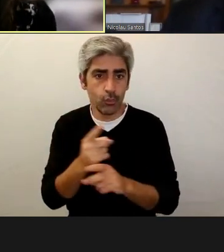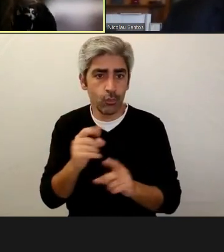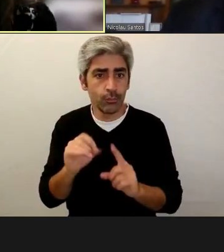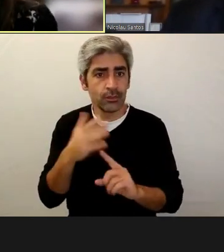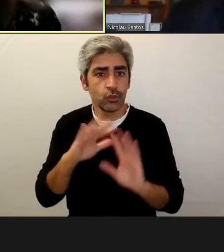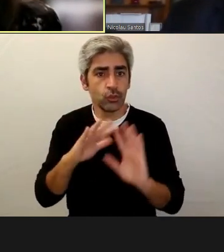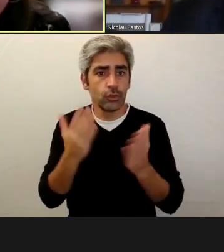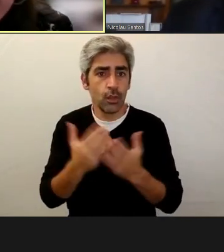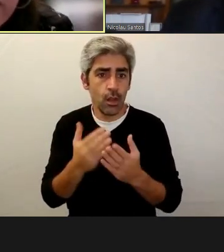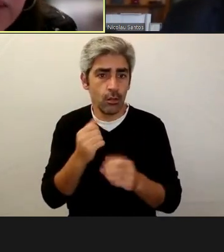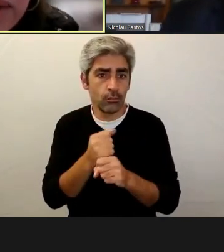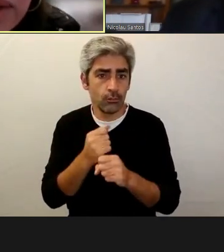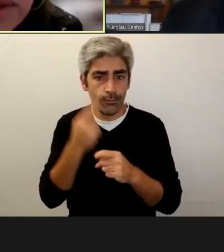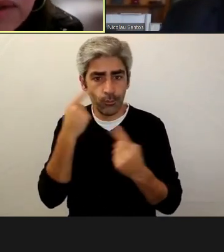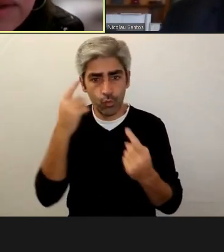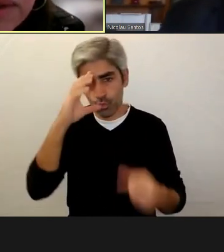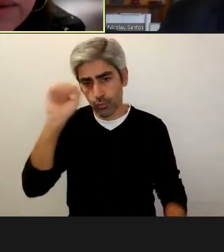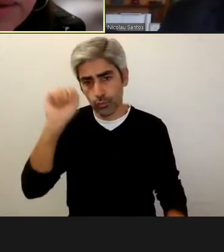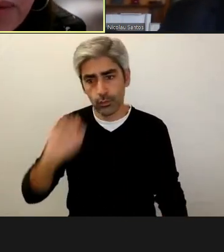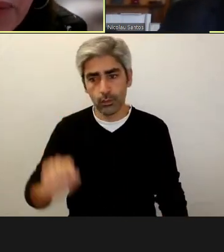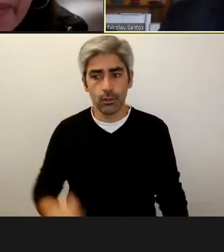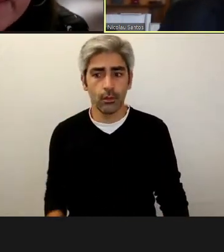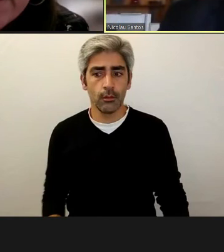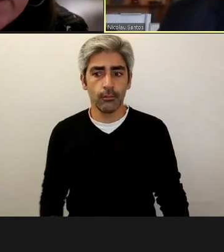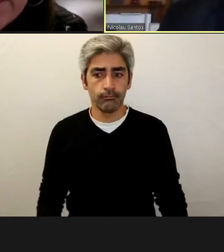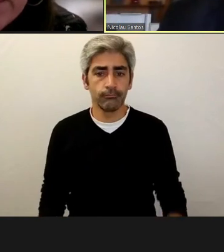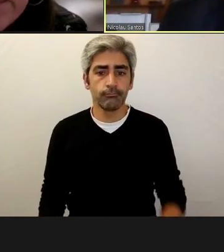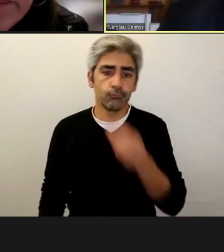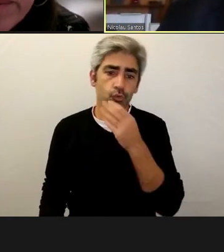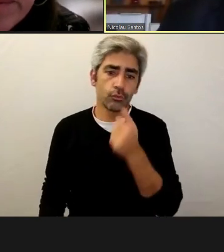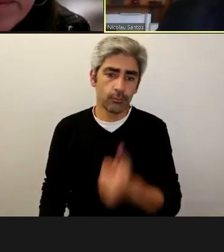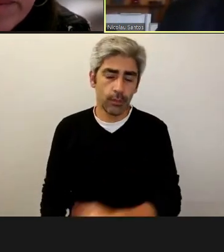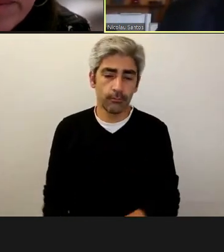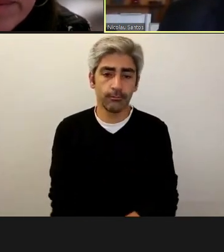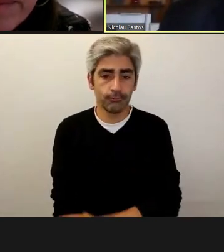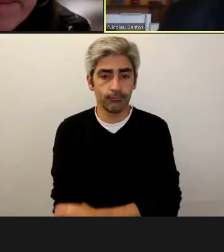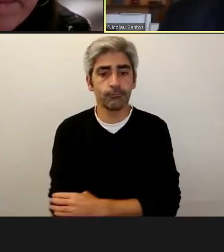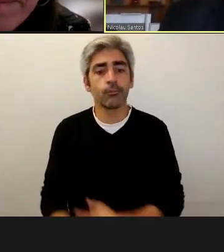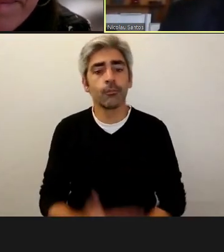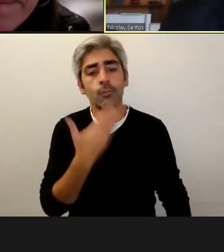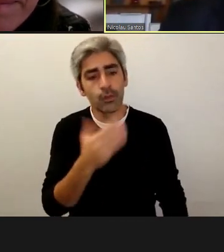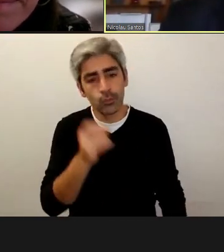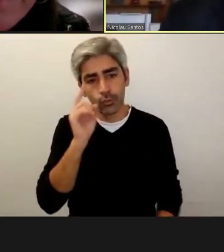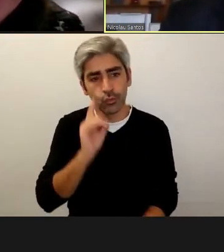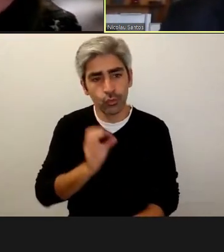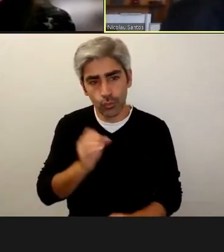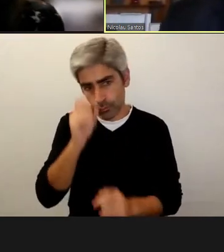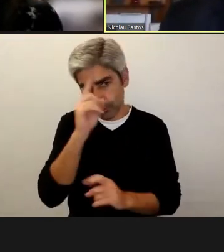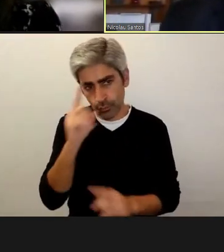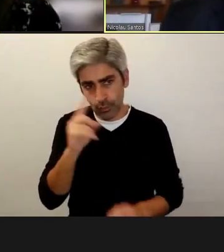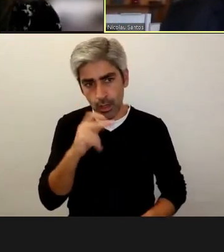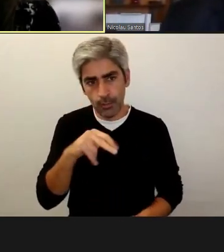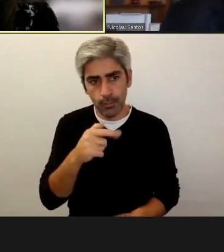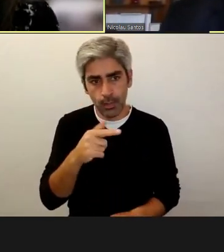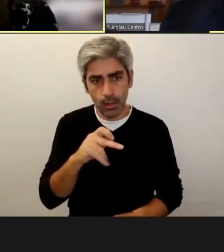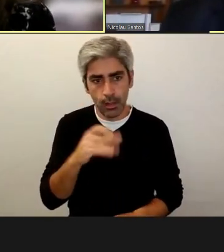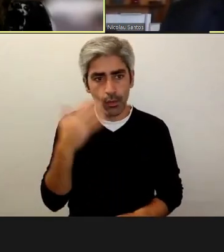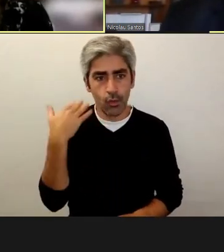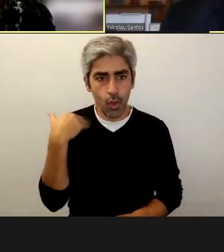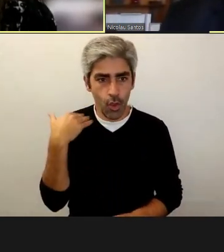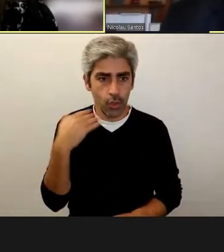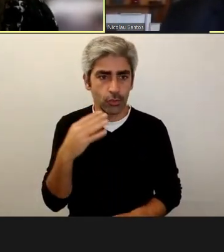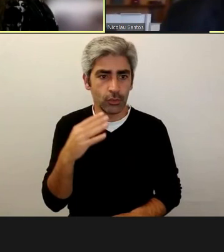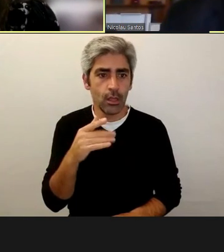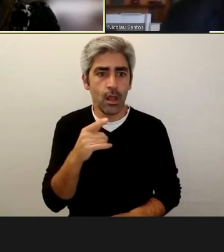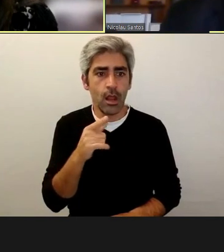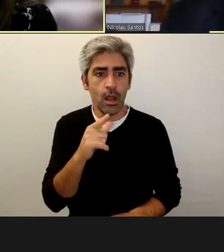geral da atuação pública. Muito bem. Muito obrigado, Sra. Professora Anabela Costa Leão, pela excelente